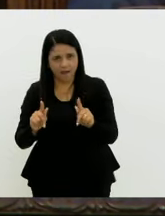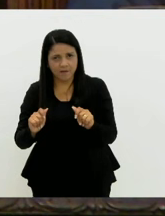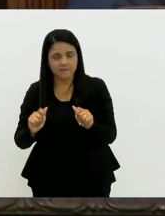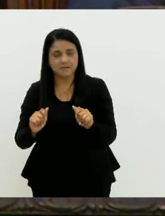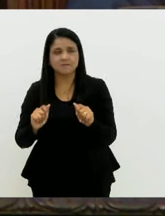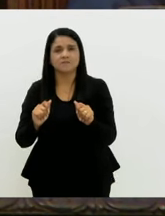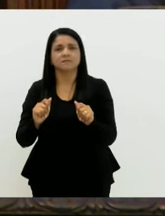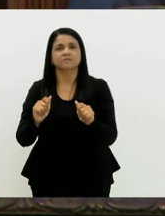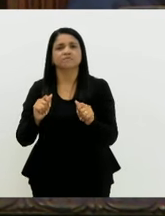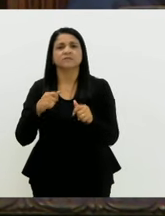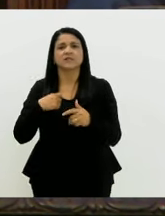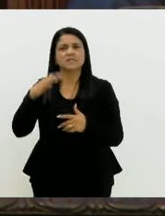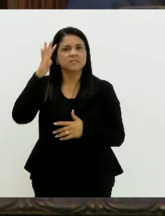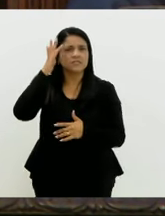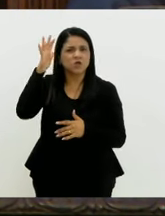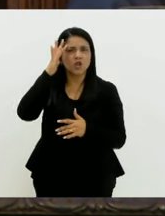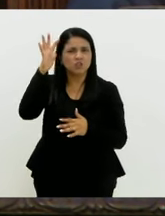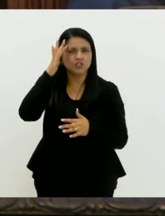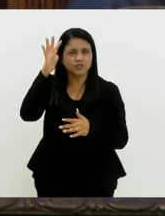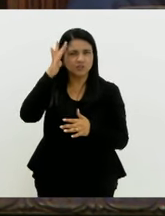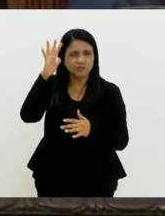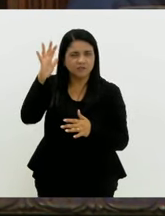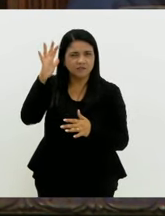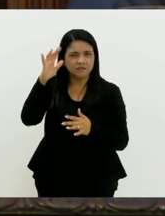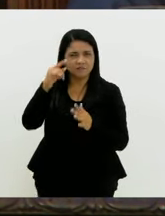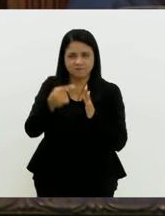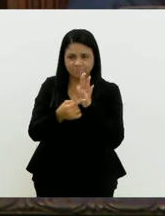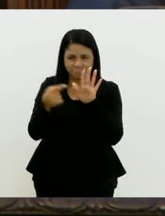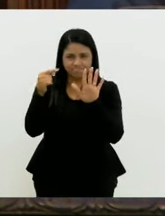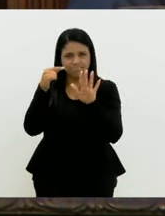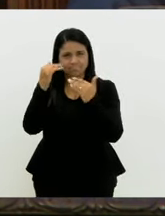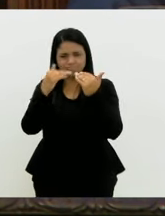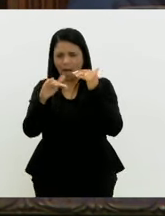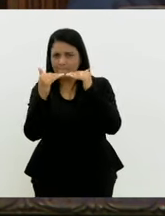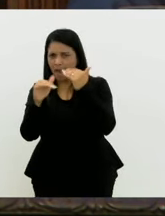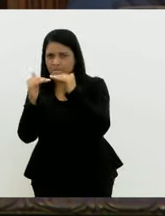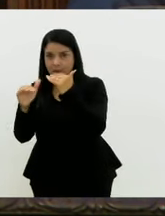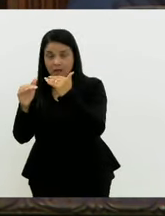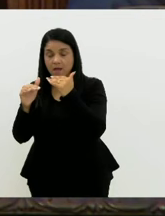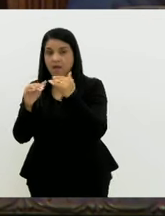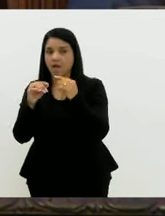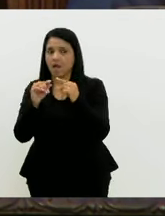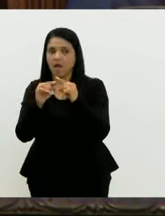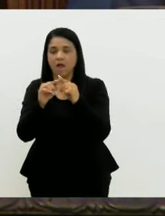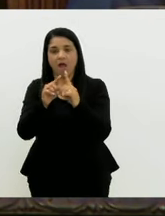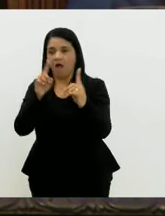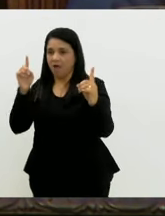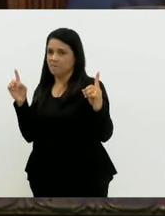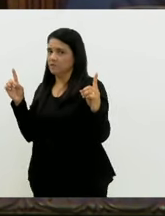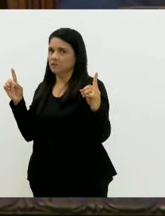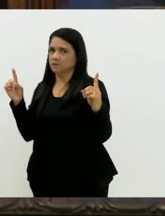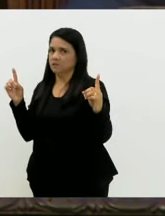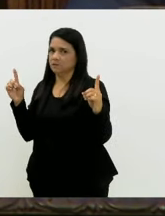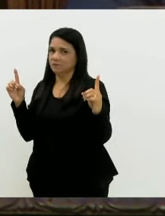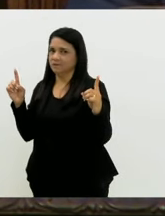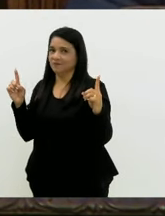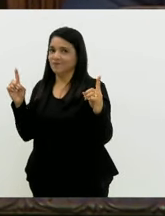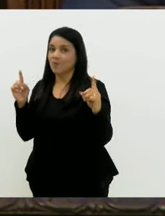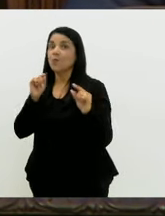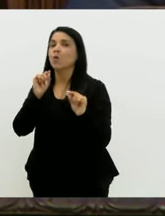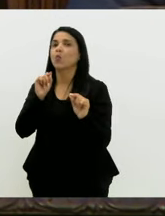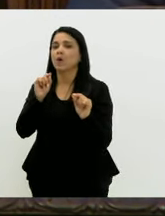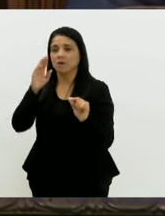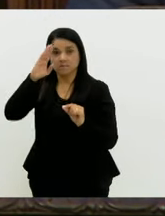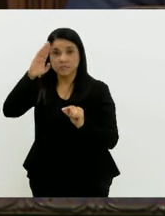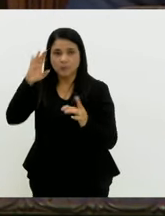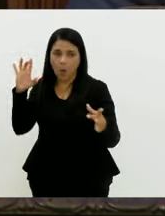divergências ideológicas não sirvam para afastar, mas sirvam para construir